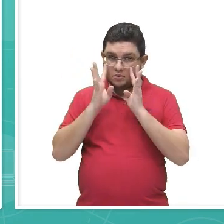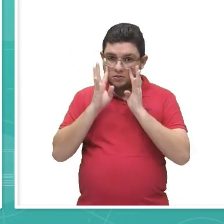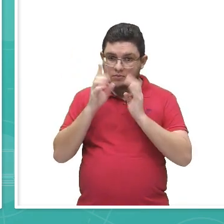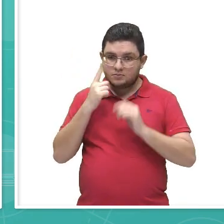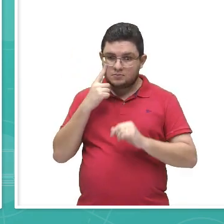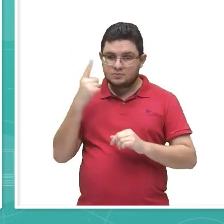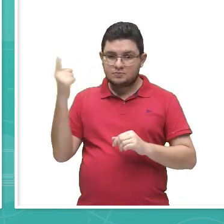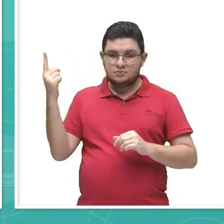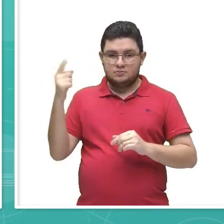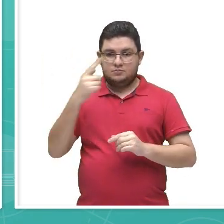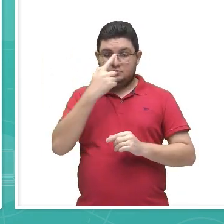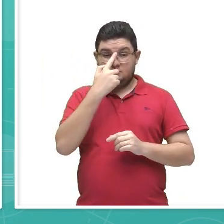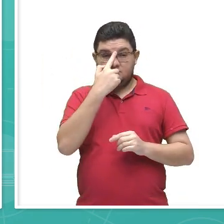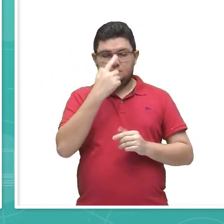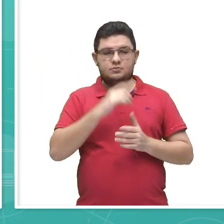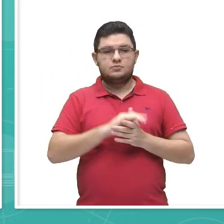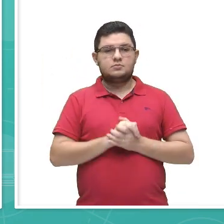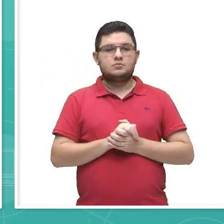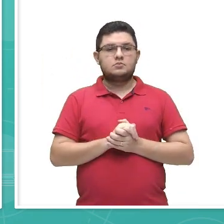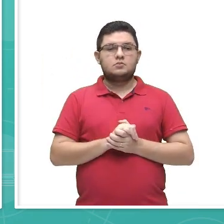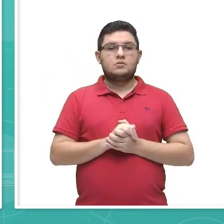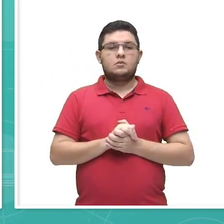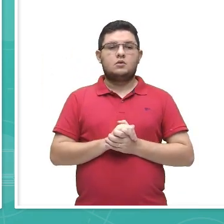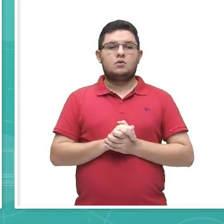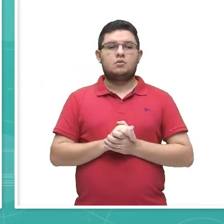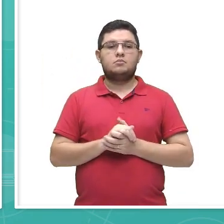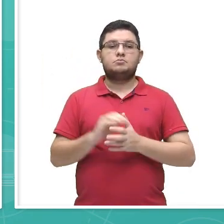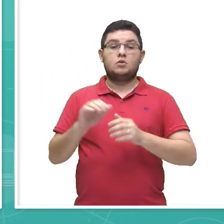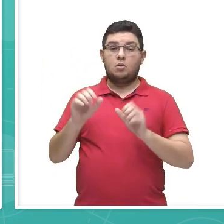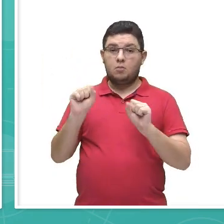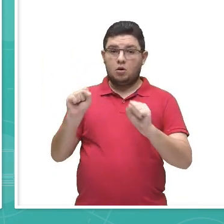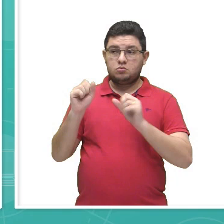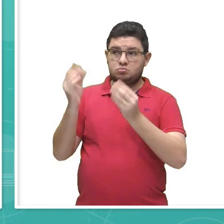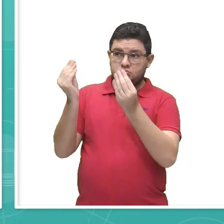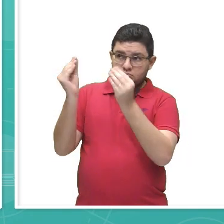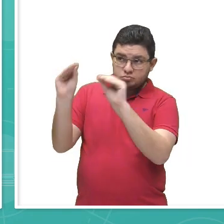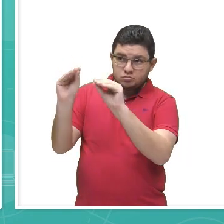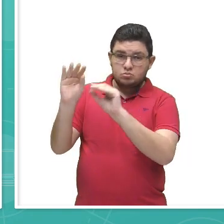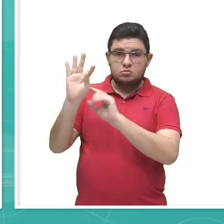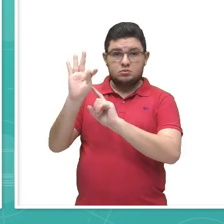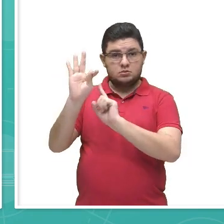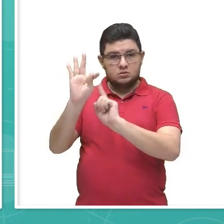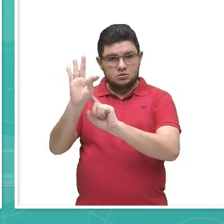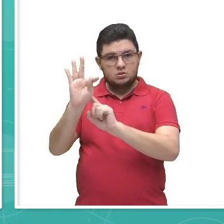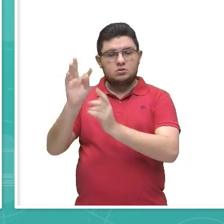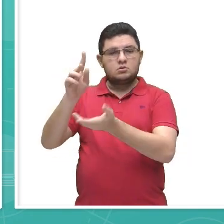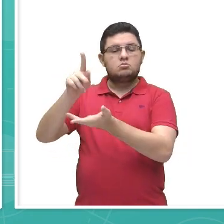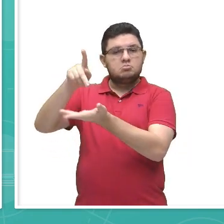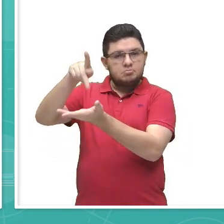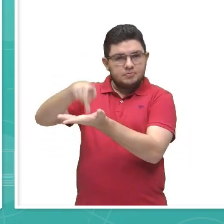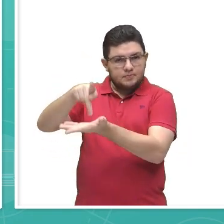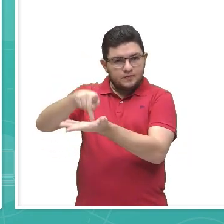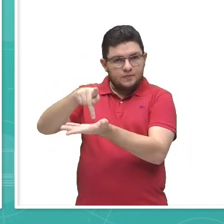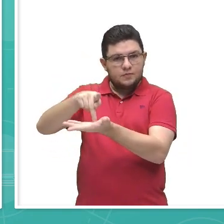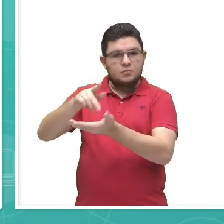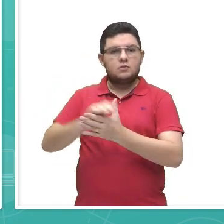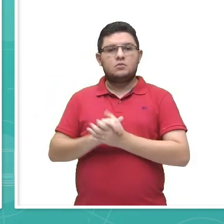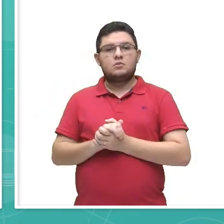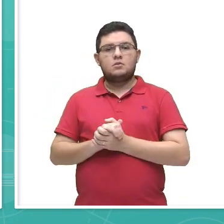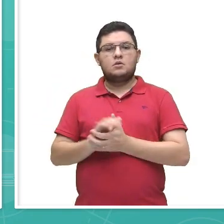a essa questão. Marque T, true, verdadeiro, né, para verdadeiro, e